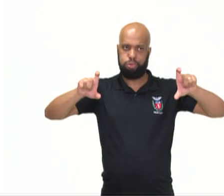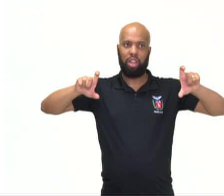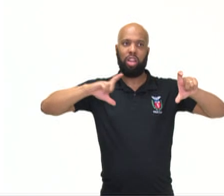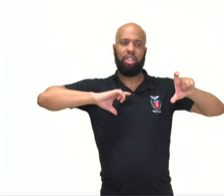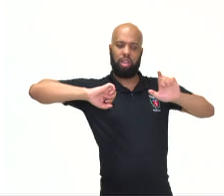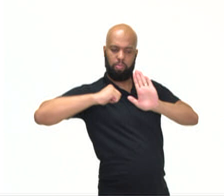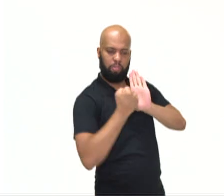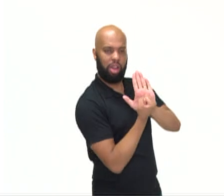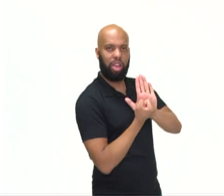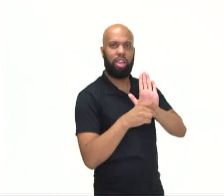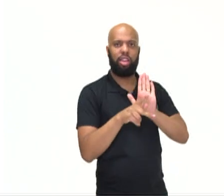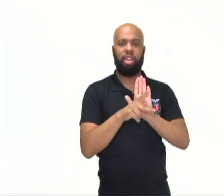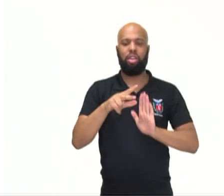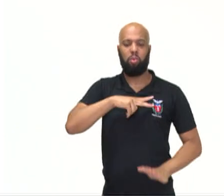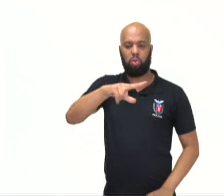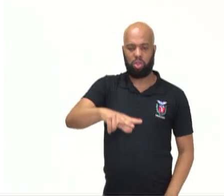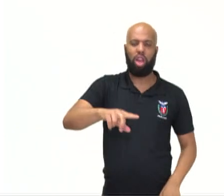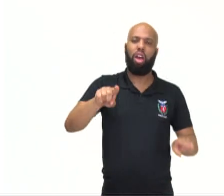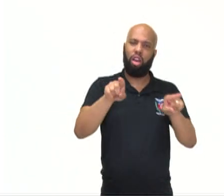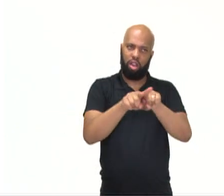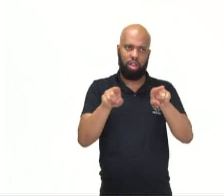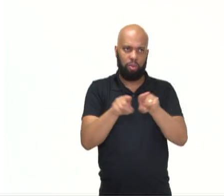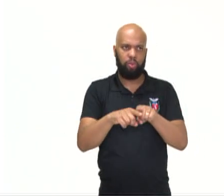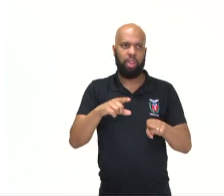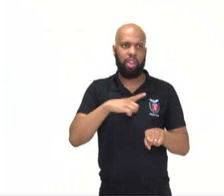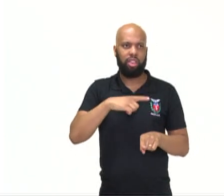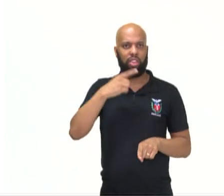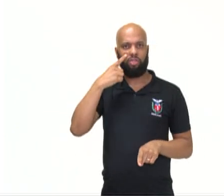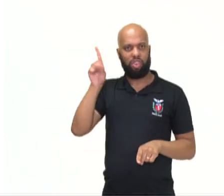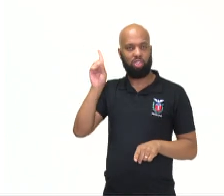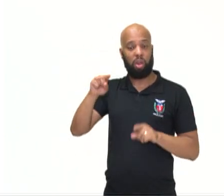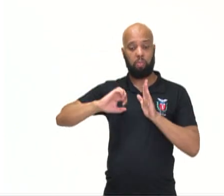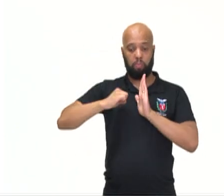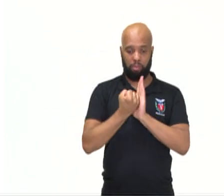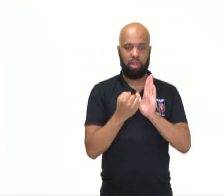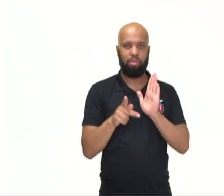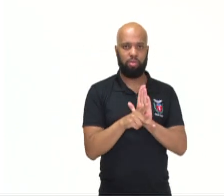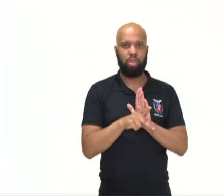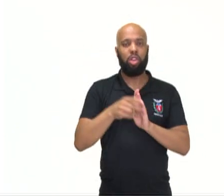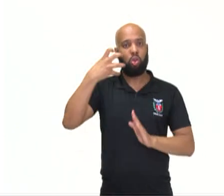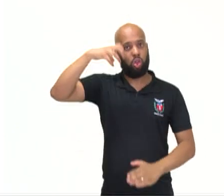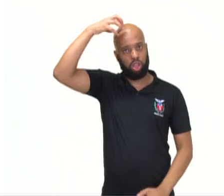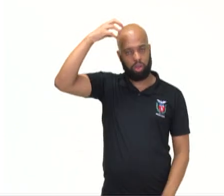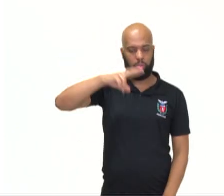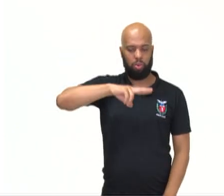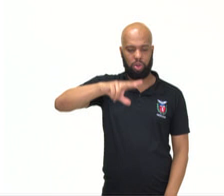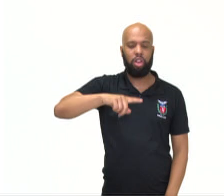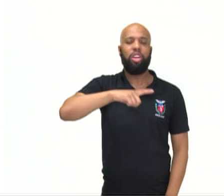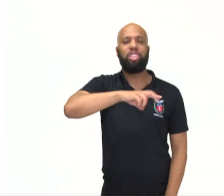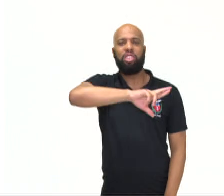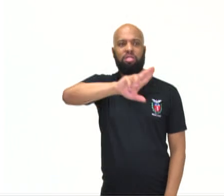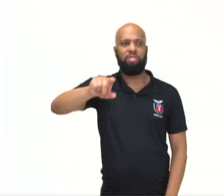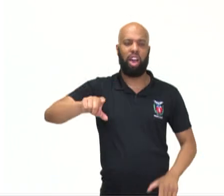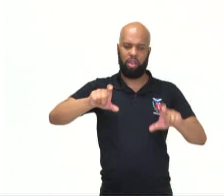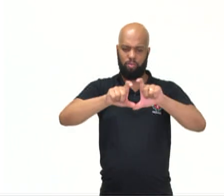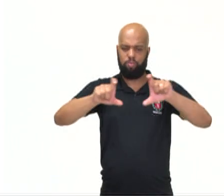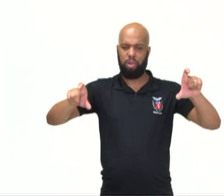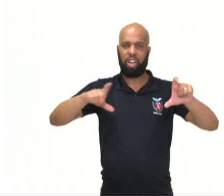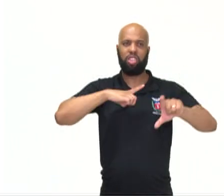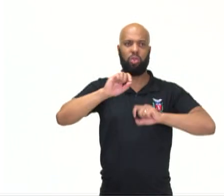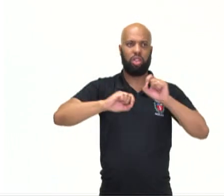né, da coroa portuguesa, com alguns cifrões, né? E daí a gente vai ver que muitas dessas barras, então, elas estavam